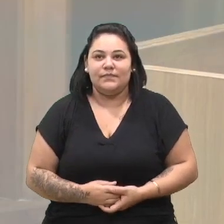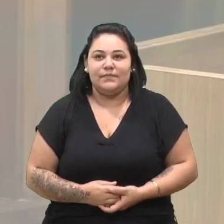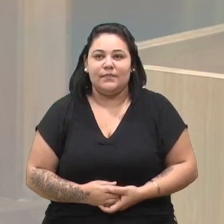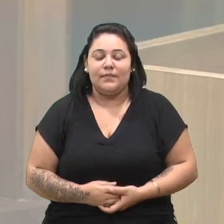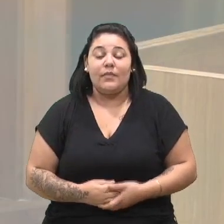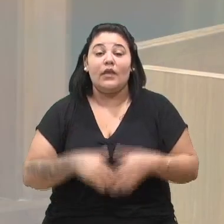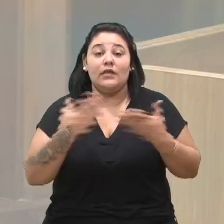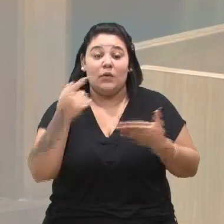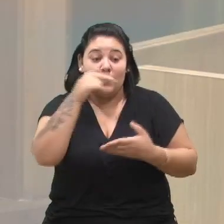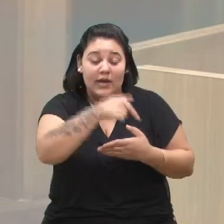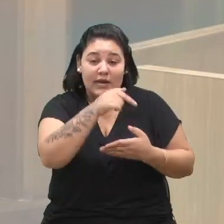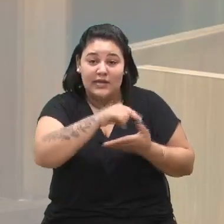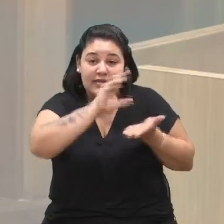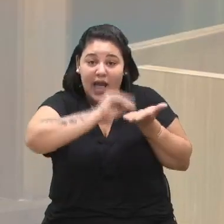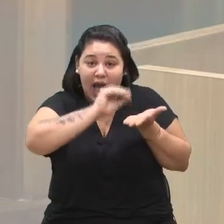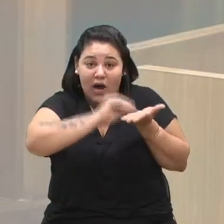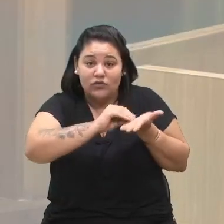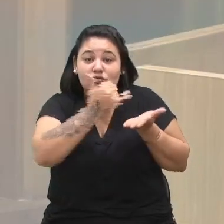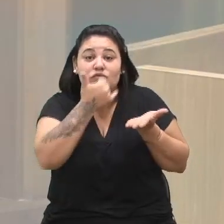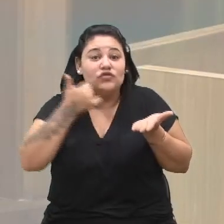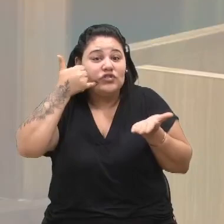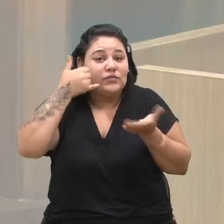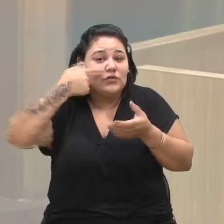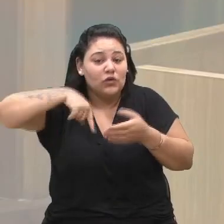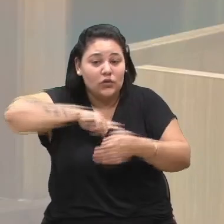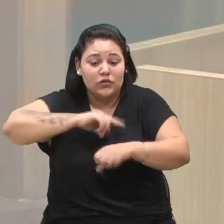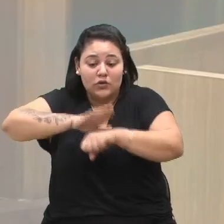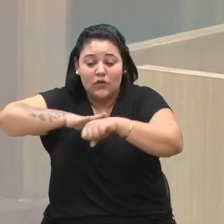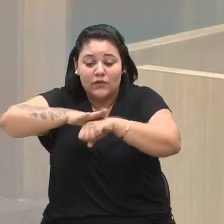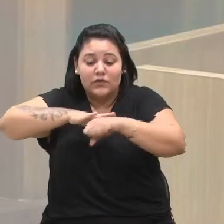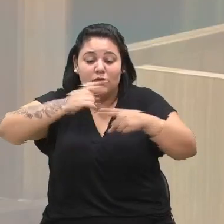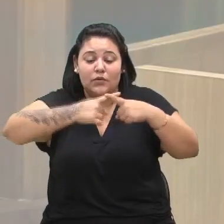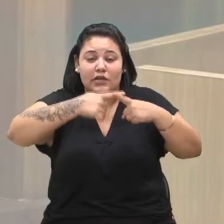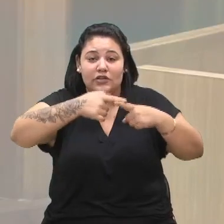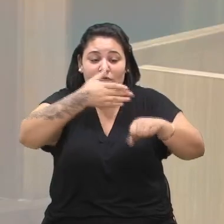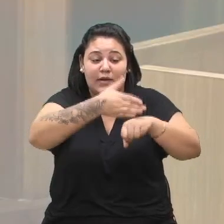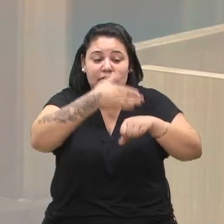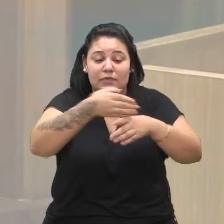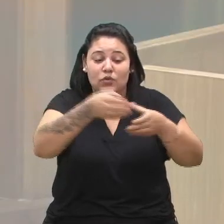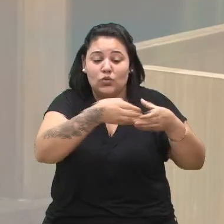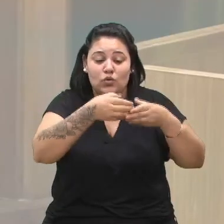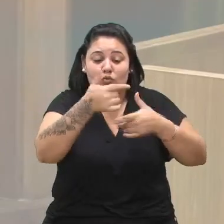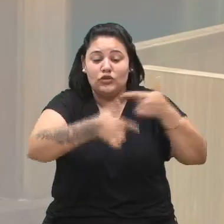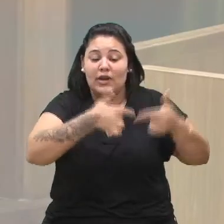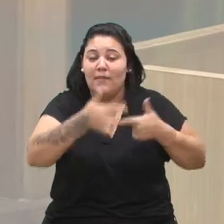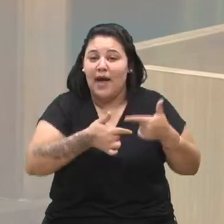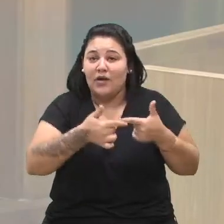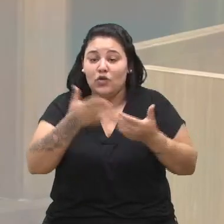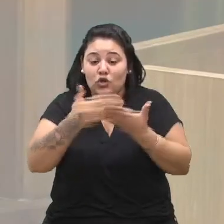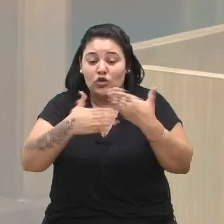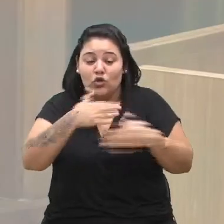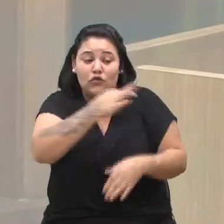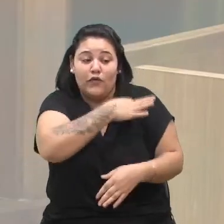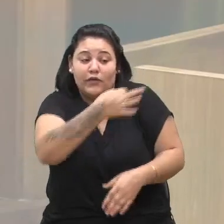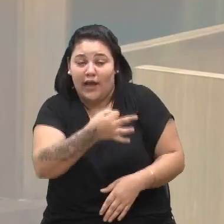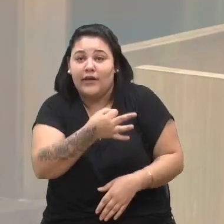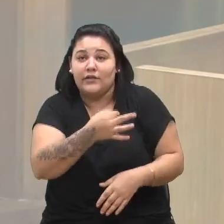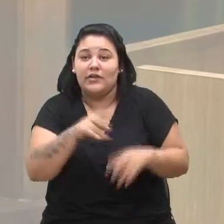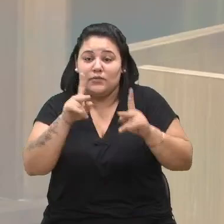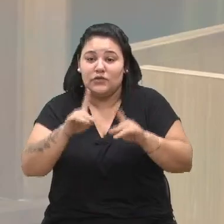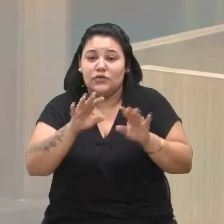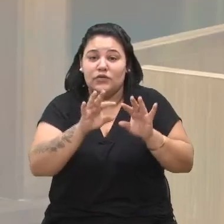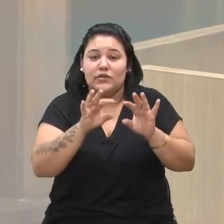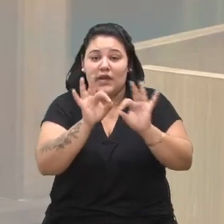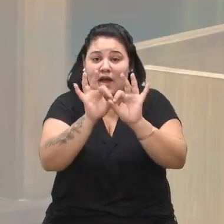Então esse áudio aqui do Frei Jaime, nós conversando, porque nós estamos num grupo de trabalho e todo ele voluntário, inclusive as pessoas, os arquitetos